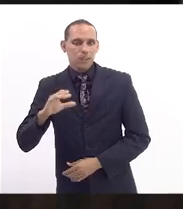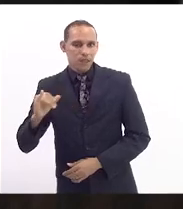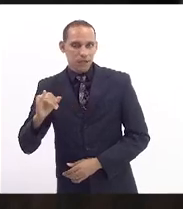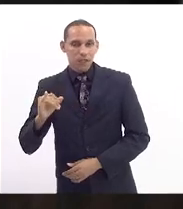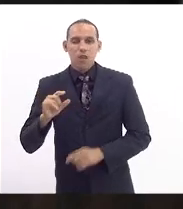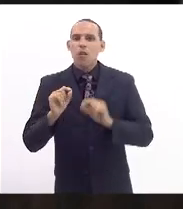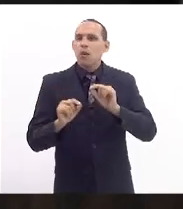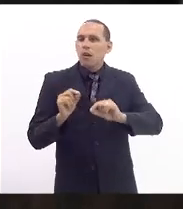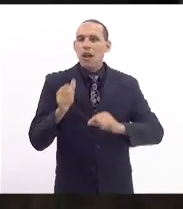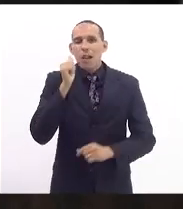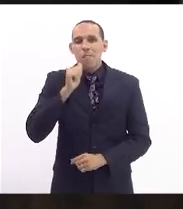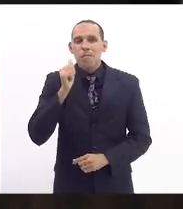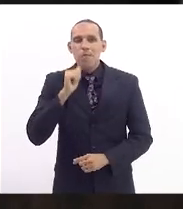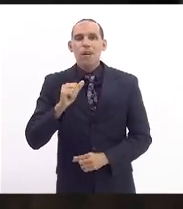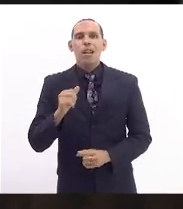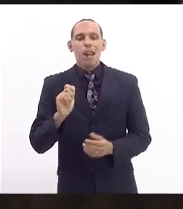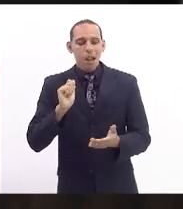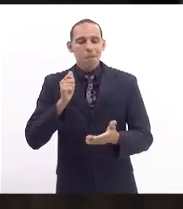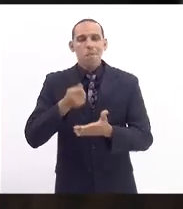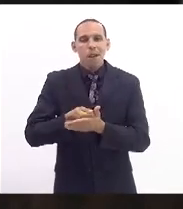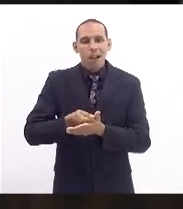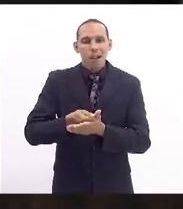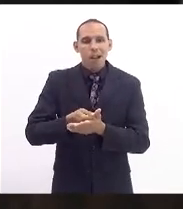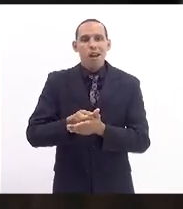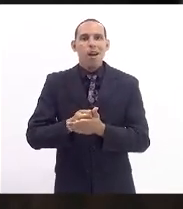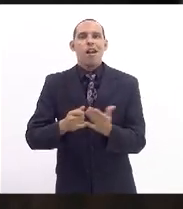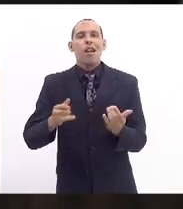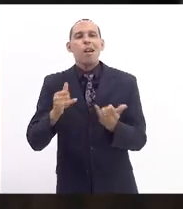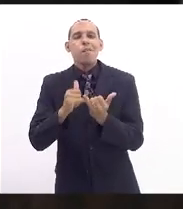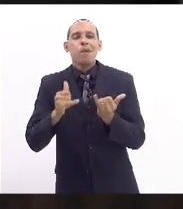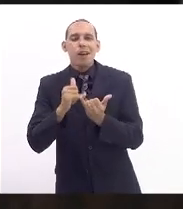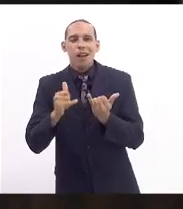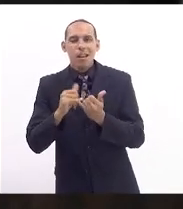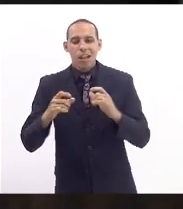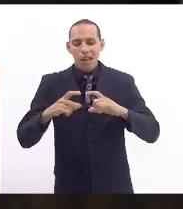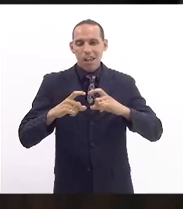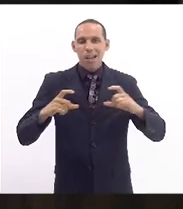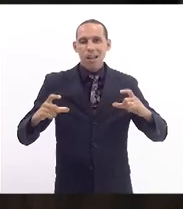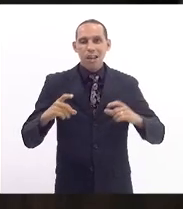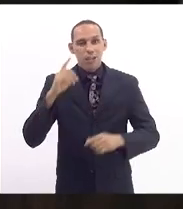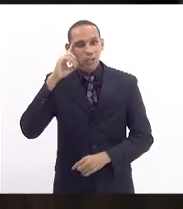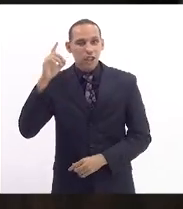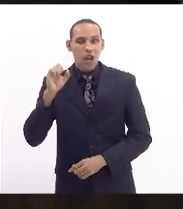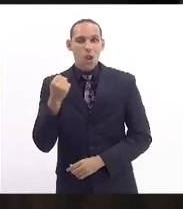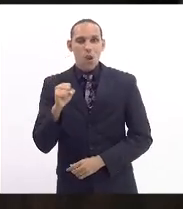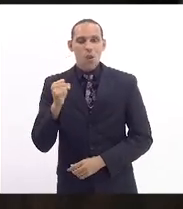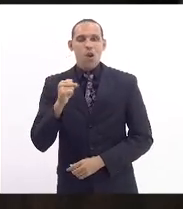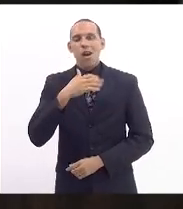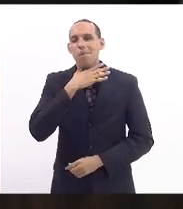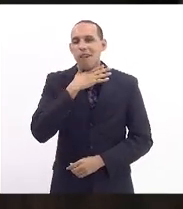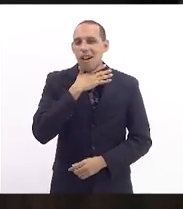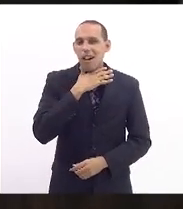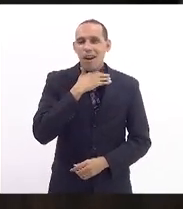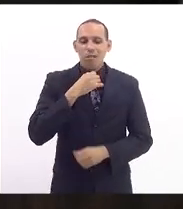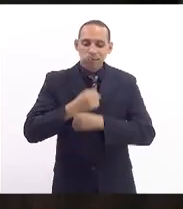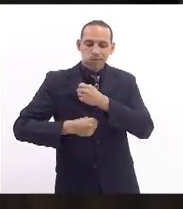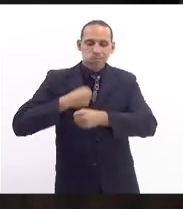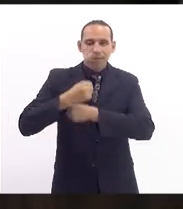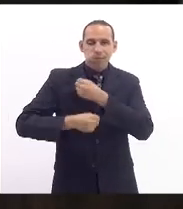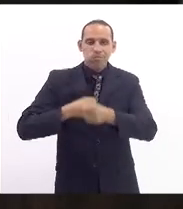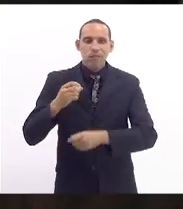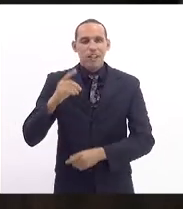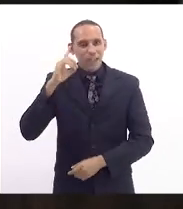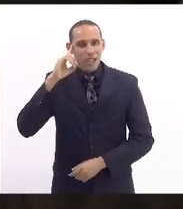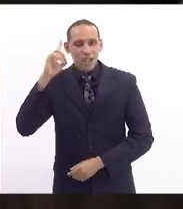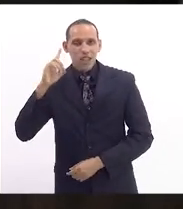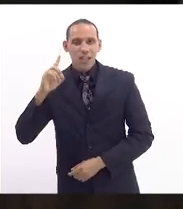mulheres o direito do pagamento de meia-entrada em eventos culturais esportivos e lazer no dia oito de março de cada ano em comemoração